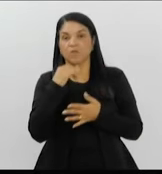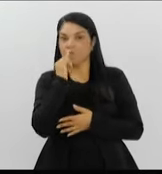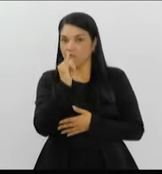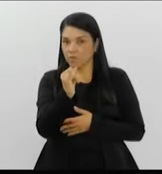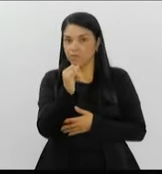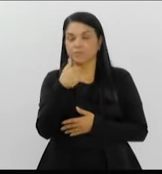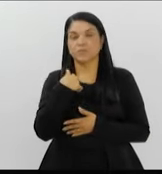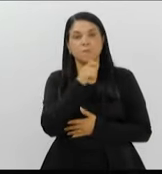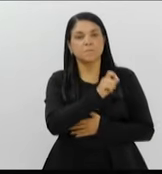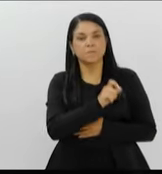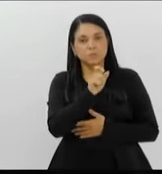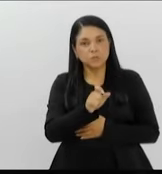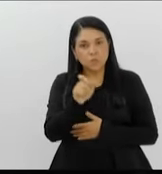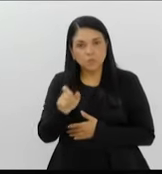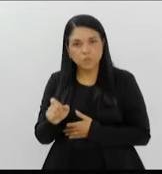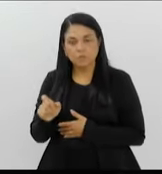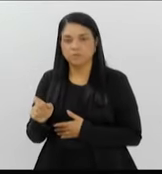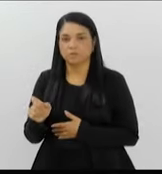as pessoas